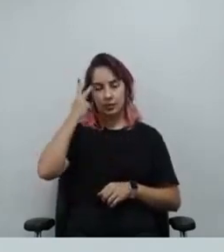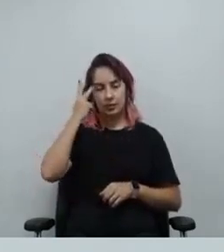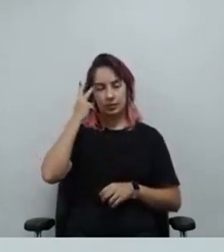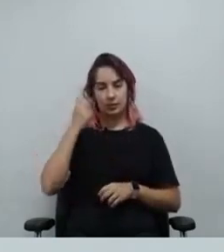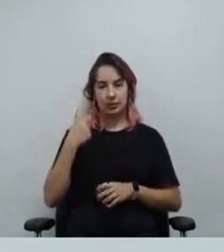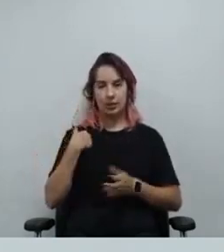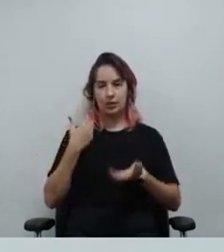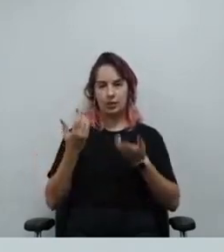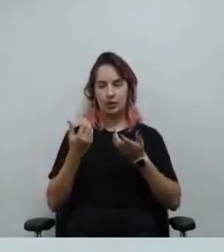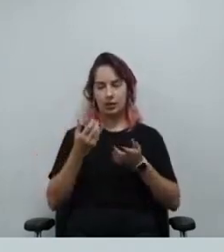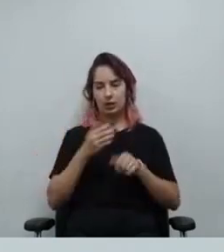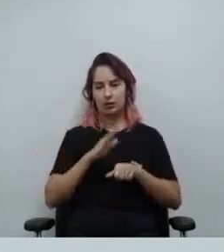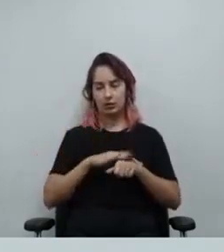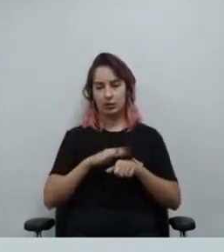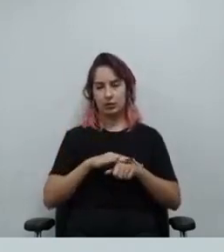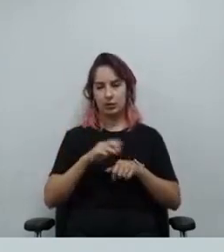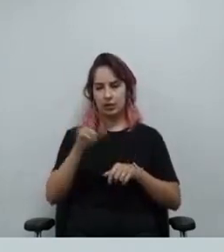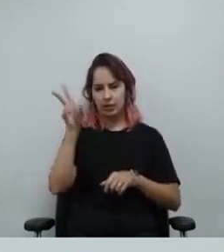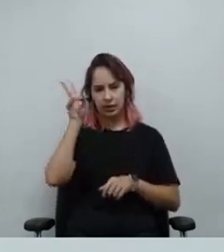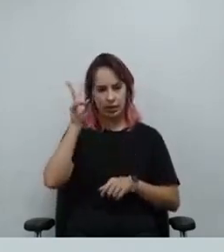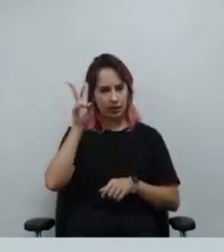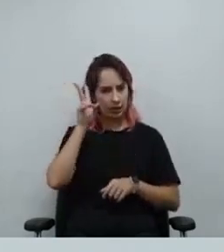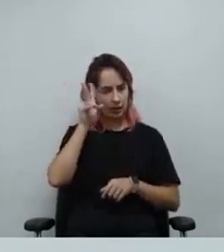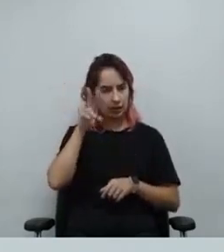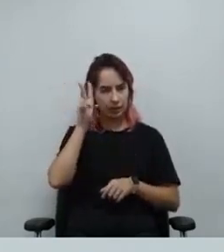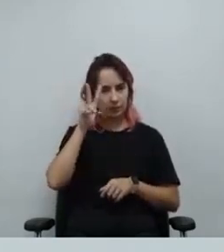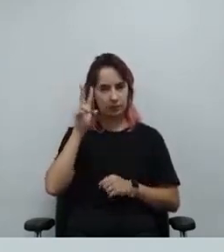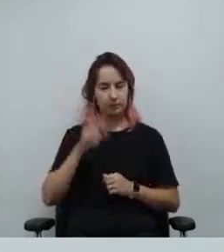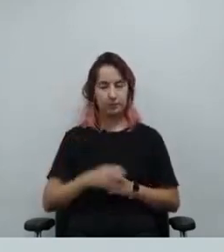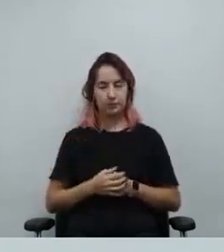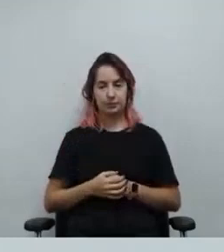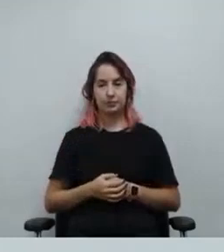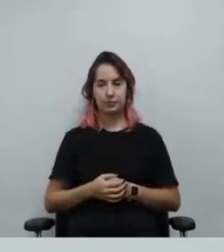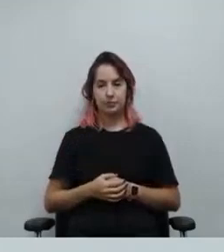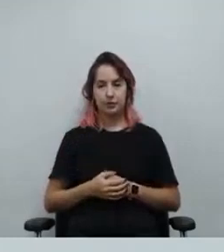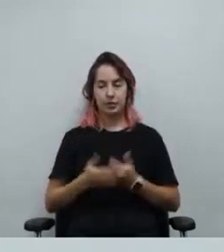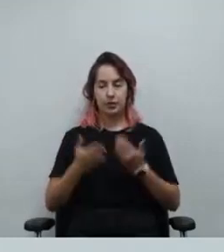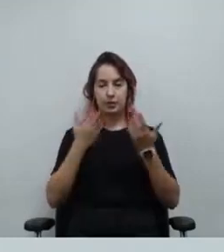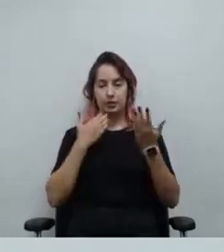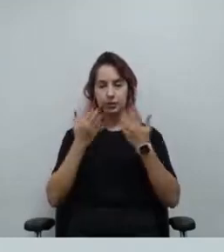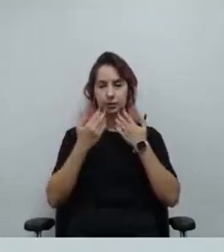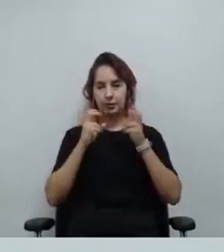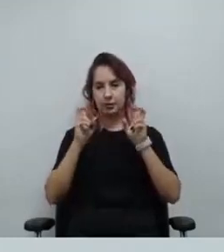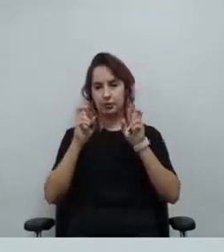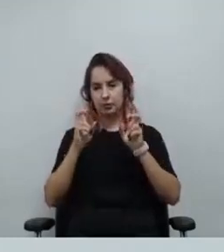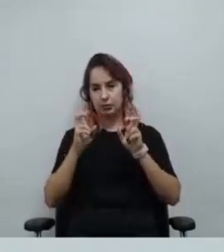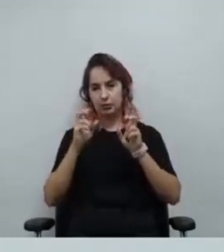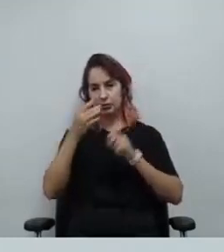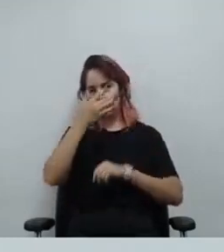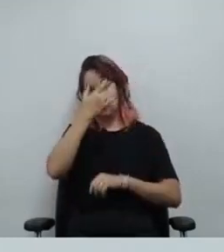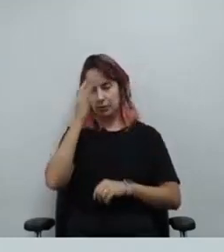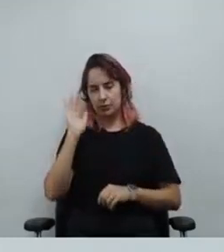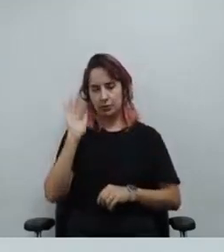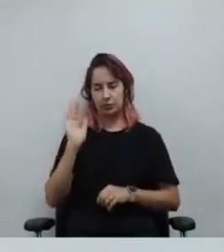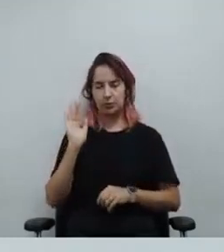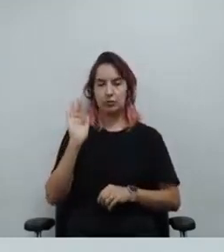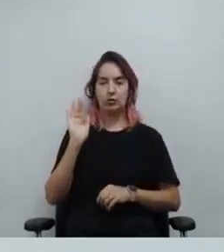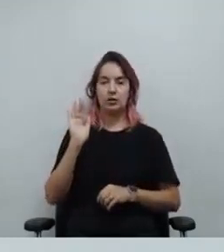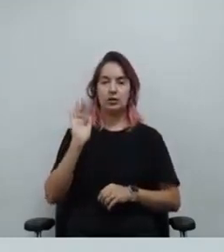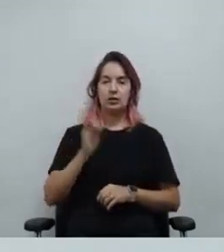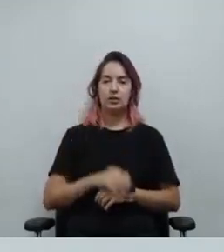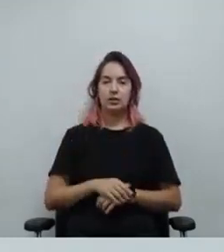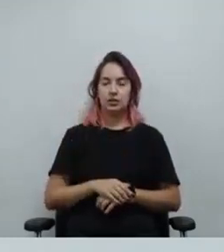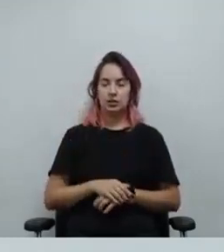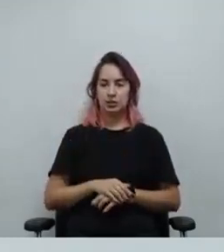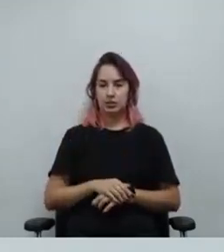fazer aqui, lembrar que que o debate entre os candidatos a Defensor Público Geral será